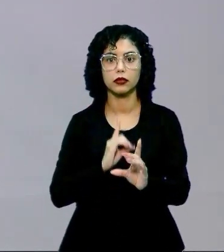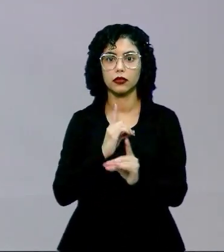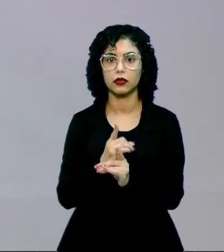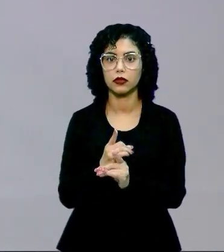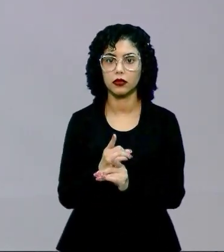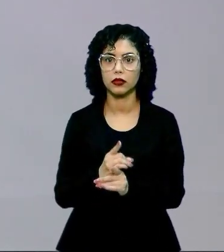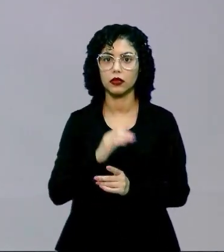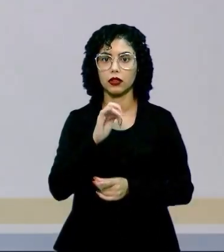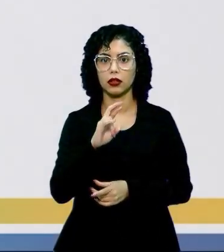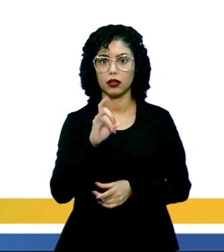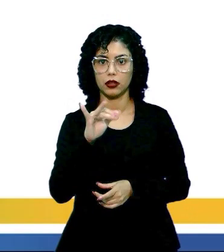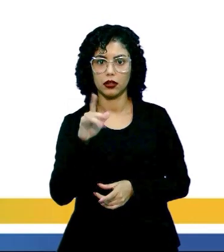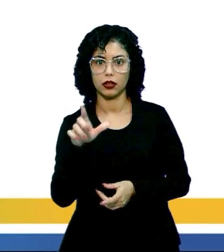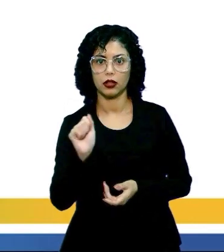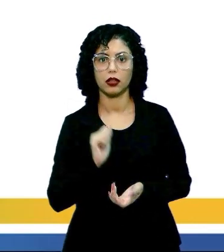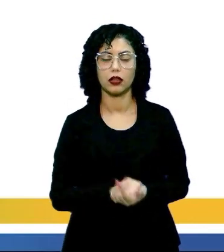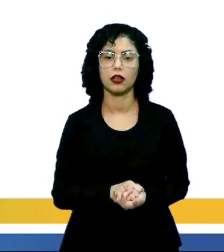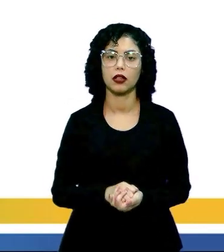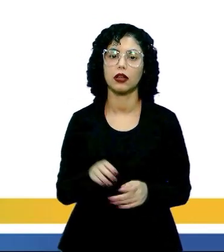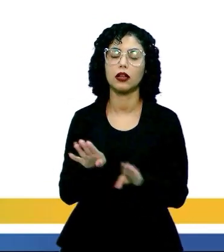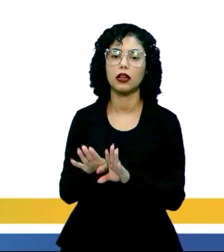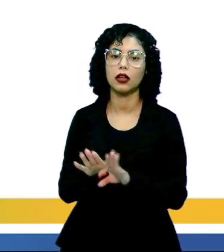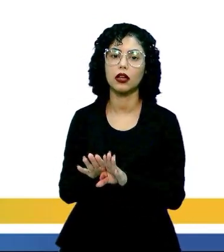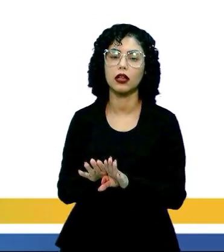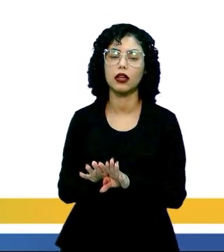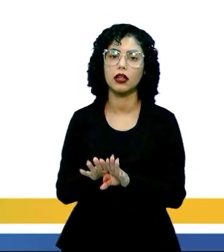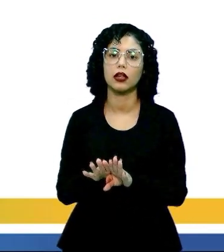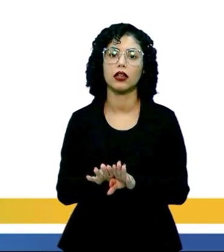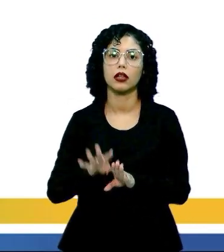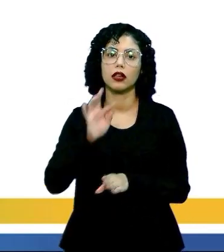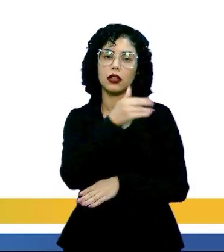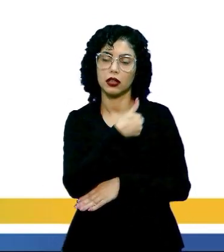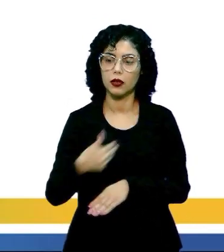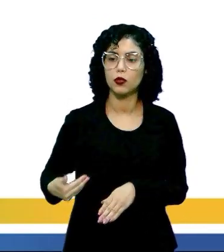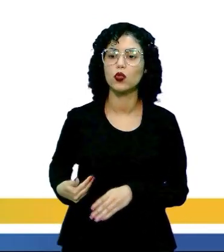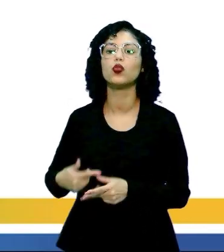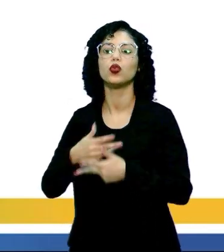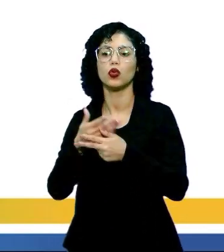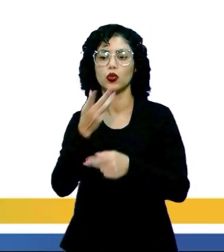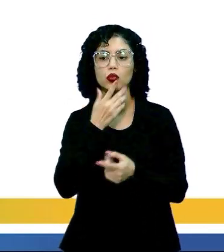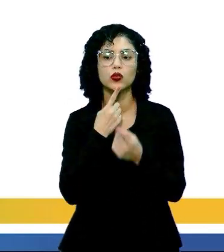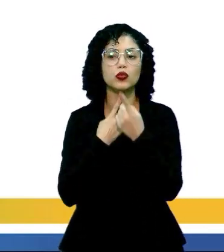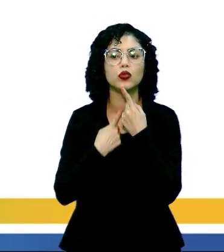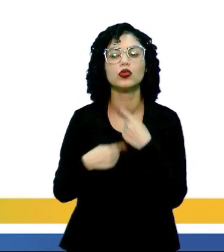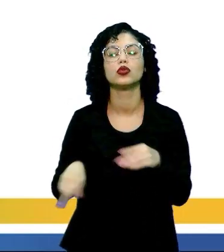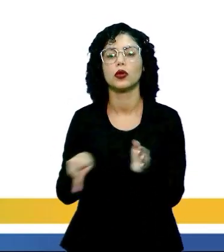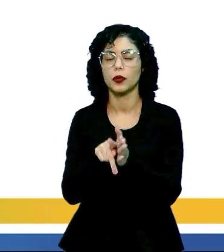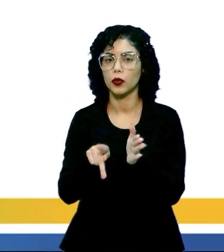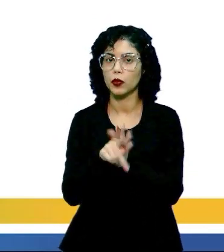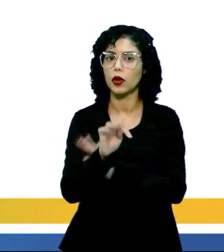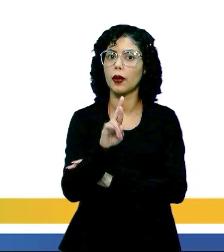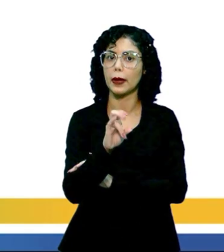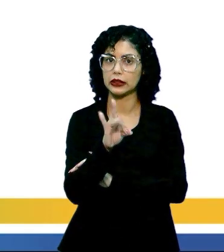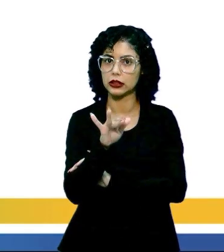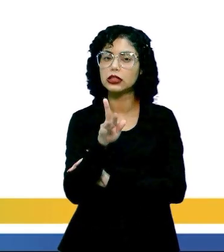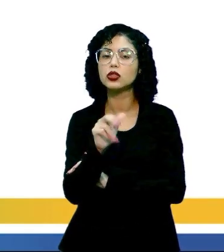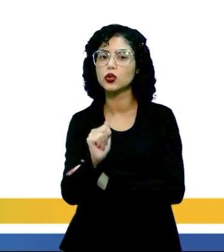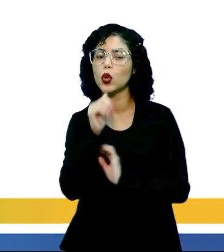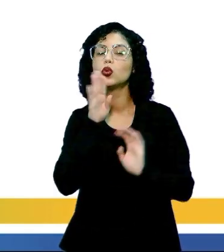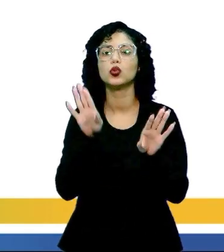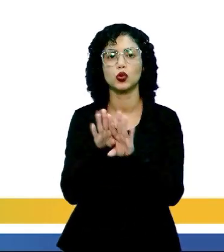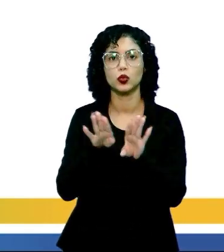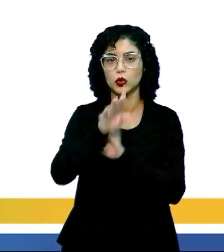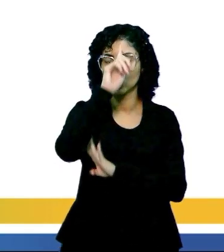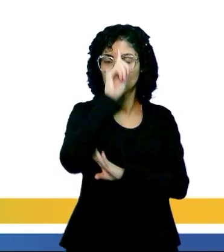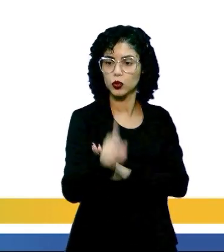encontrar coisa pública, né? Então, a república era desejada tanto pelos patrícios quanto pelos